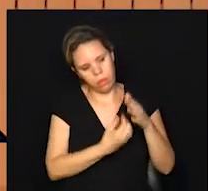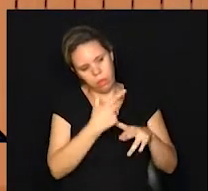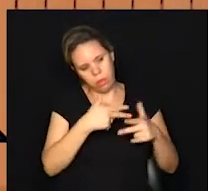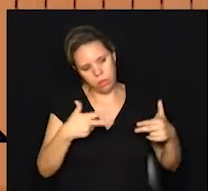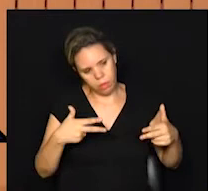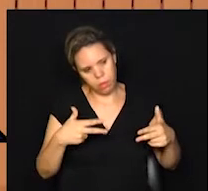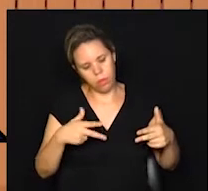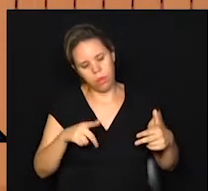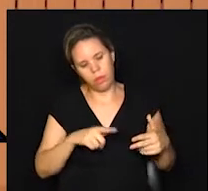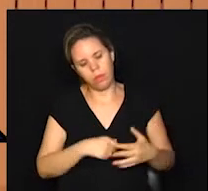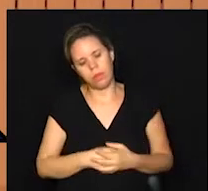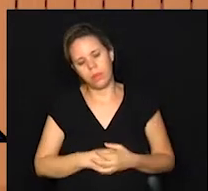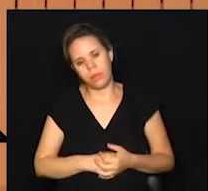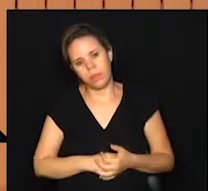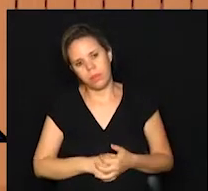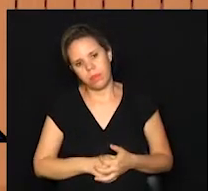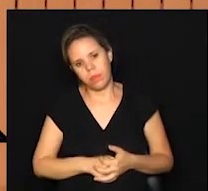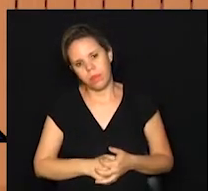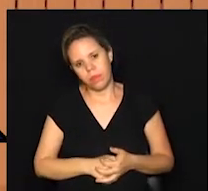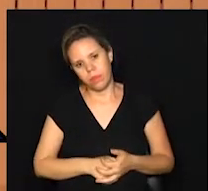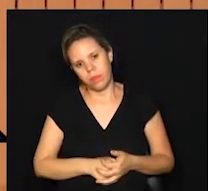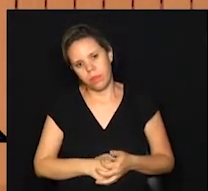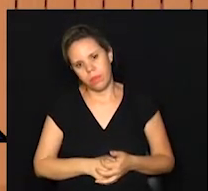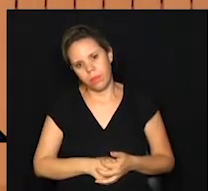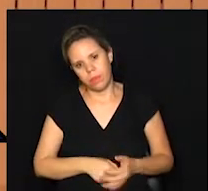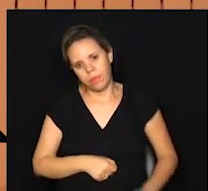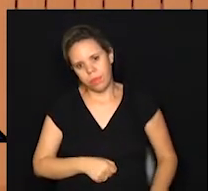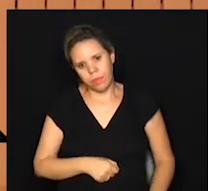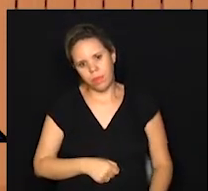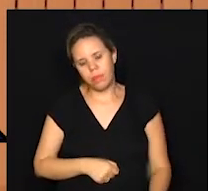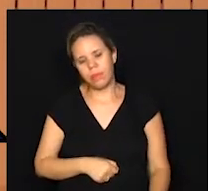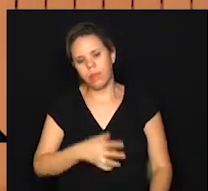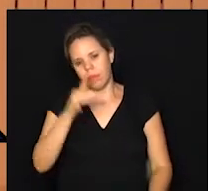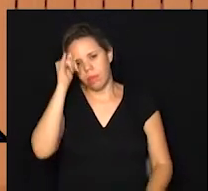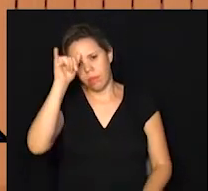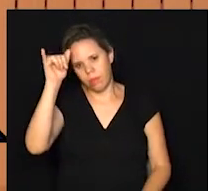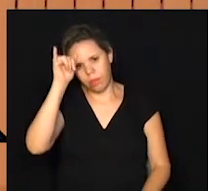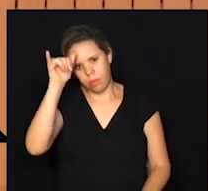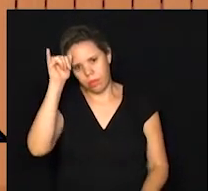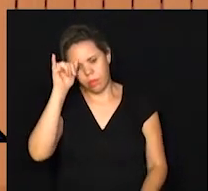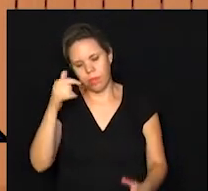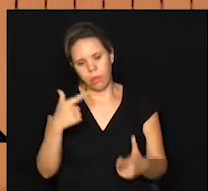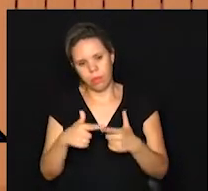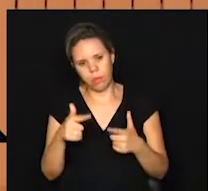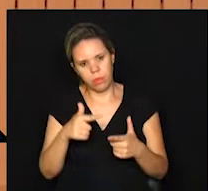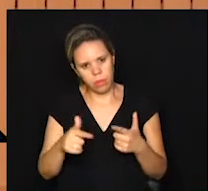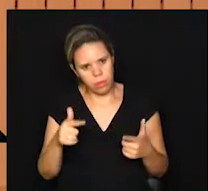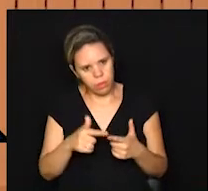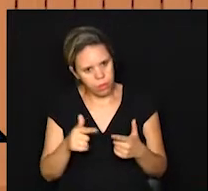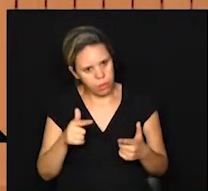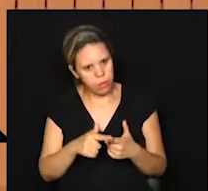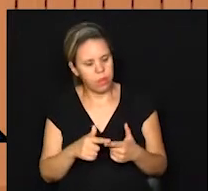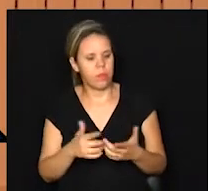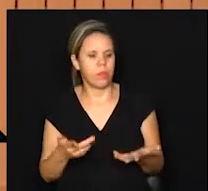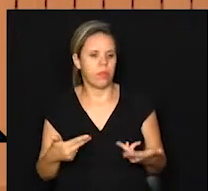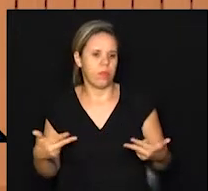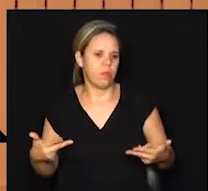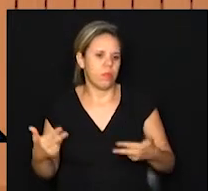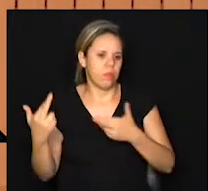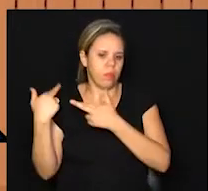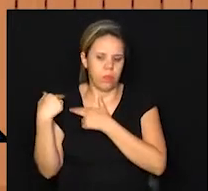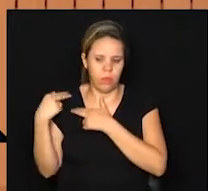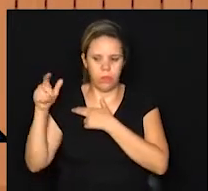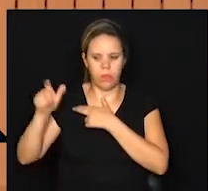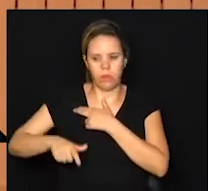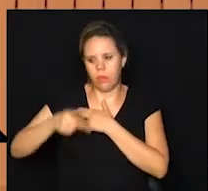quem tem a responsabilidade de coibir, de cuidar e de responsabilizar